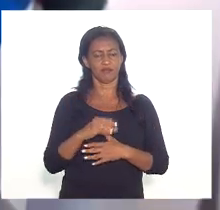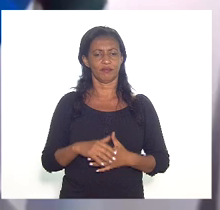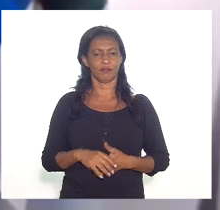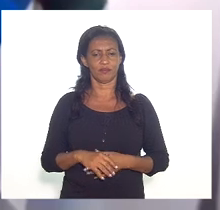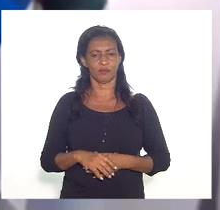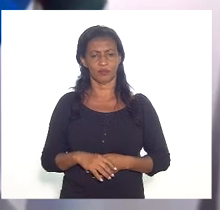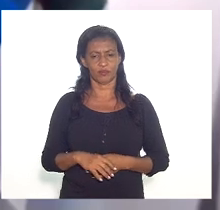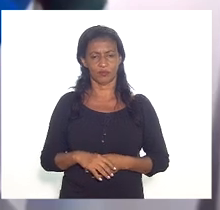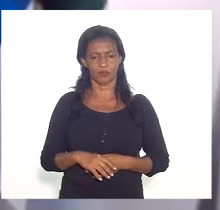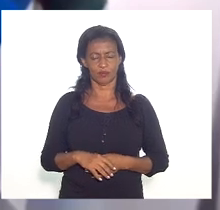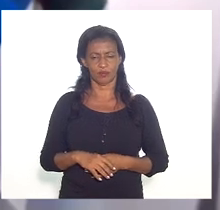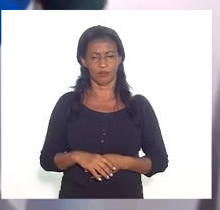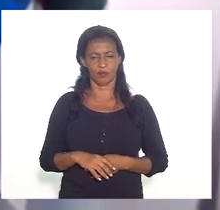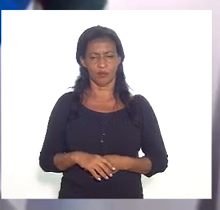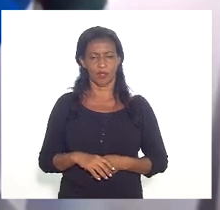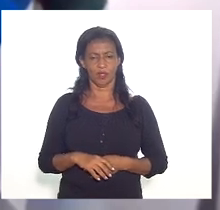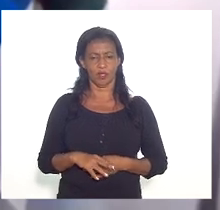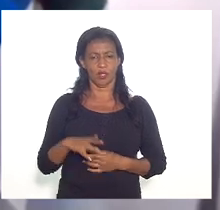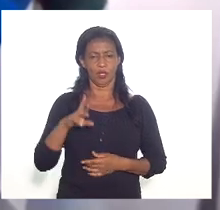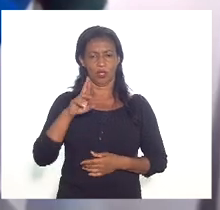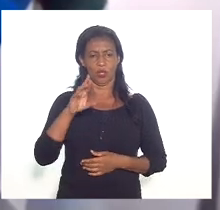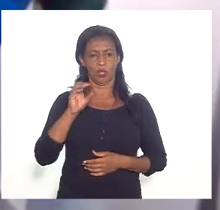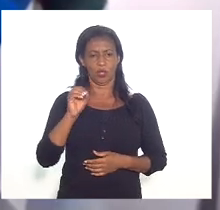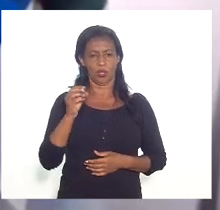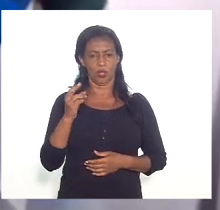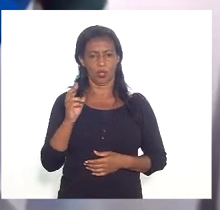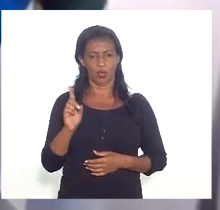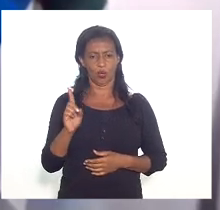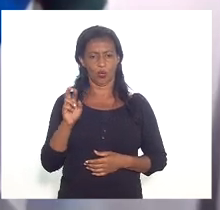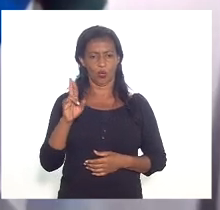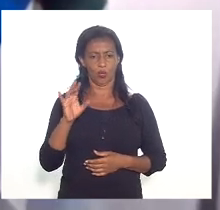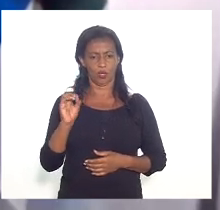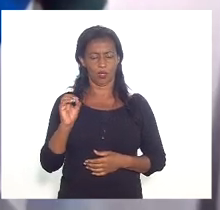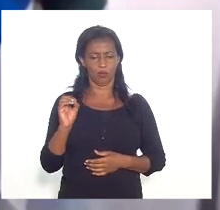Pelos servidores públicos, deputado Rodrigo Amorim.